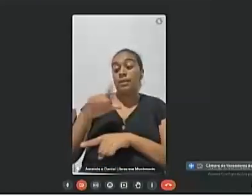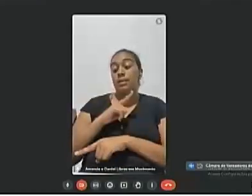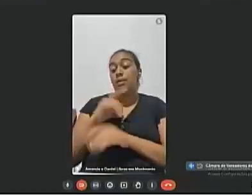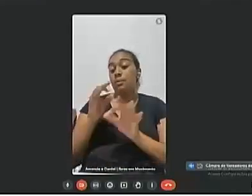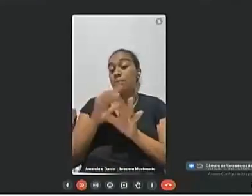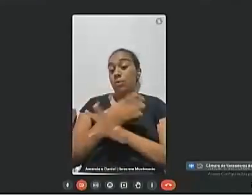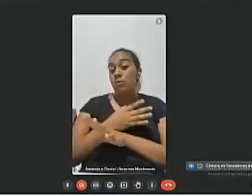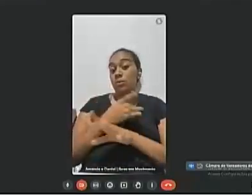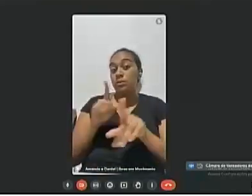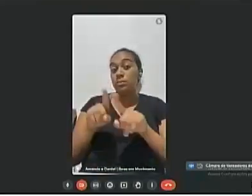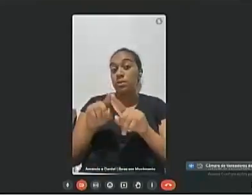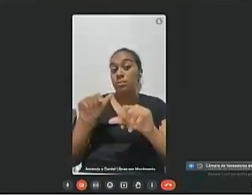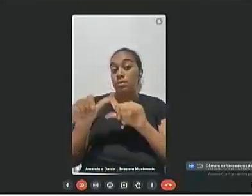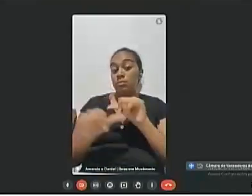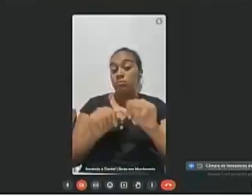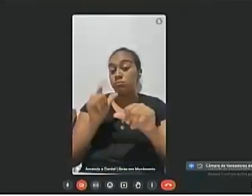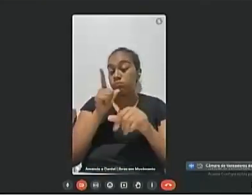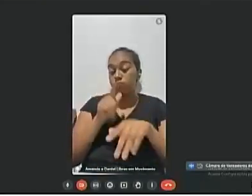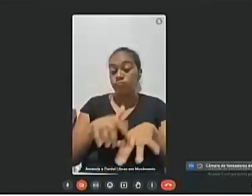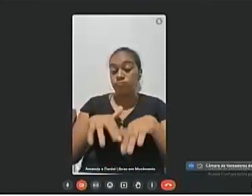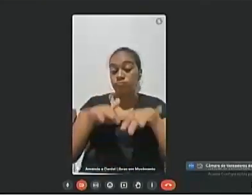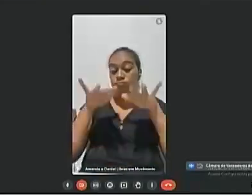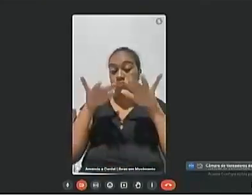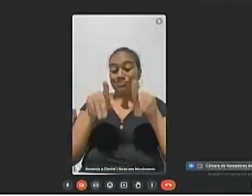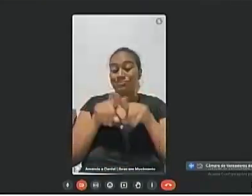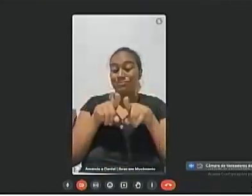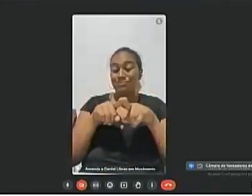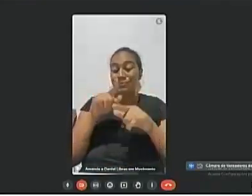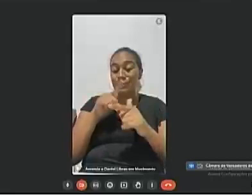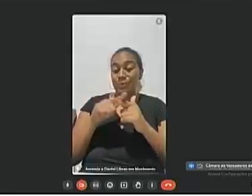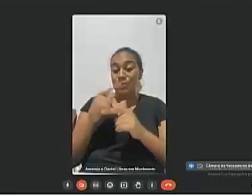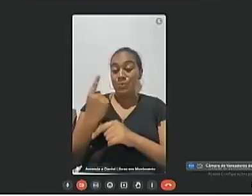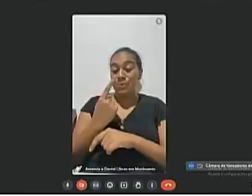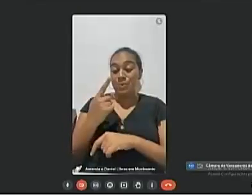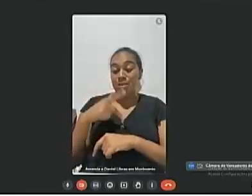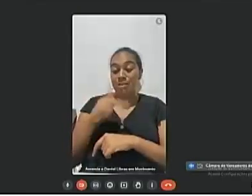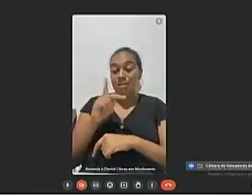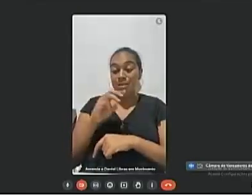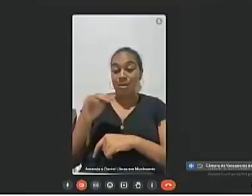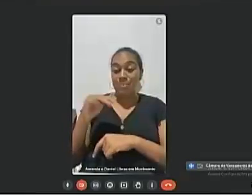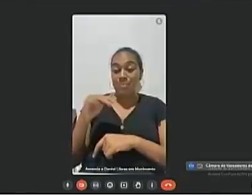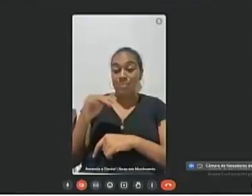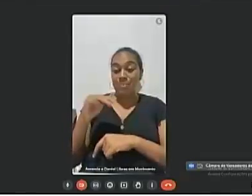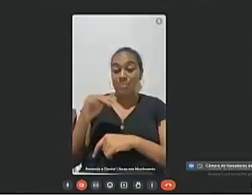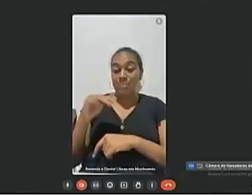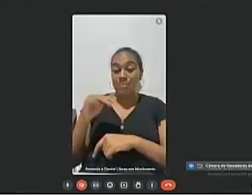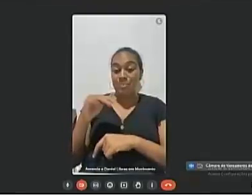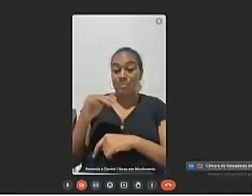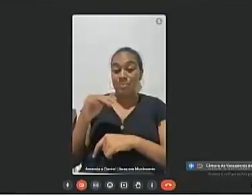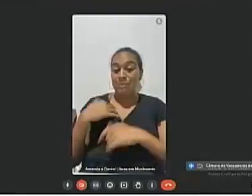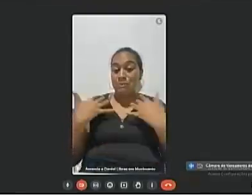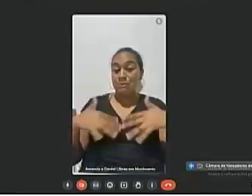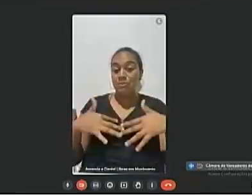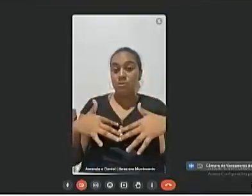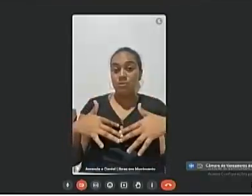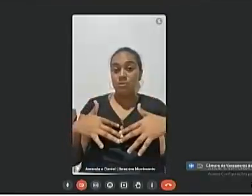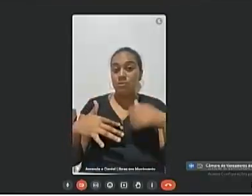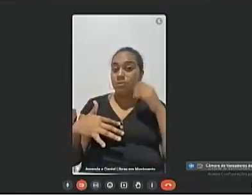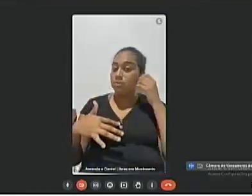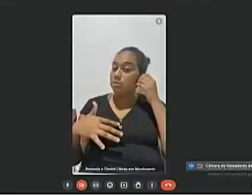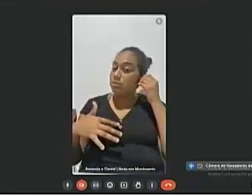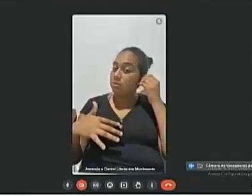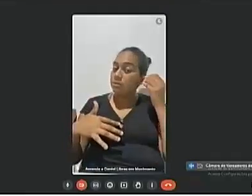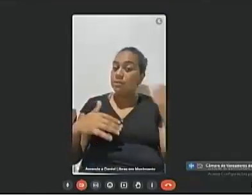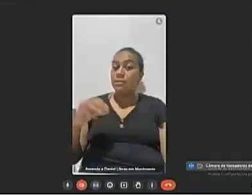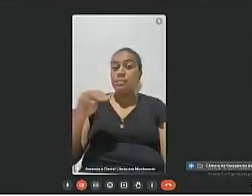uma passagem numa enchente dessa, de uma lâmina de 1 quilômetro de extensão e 4 metros de altura, passando